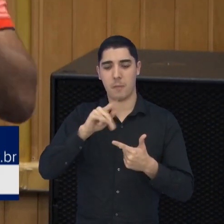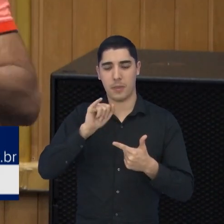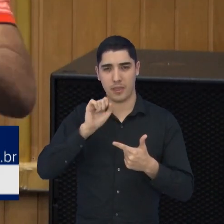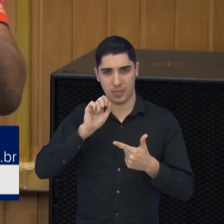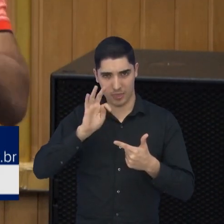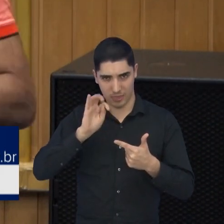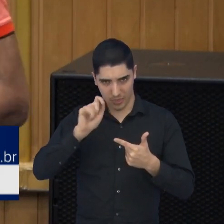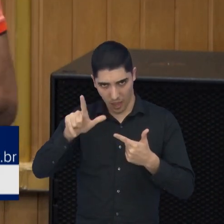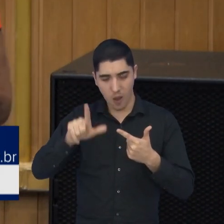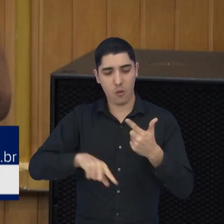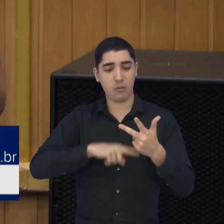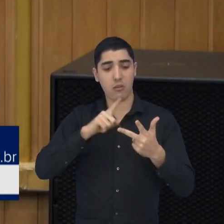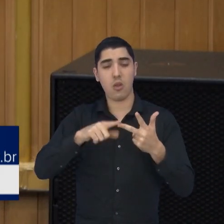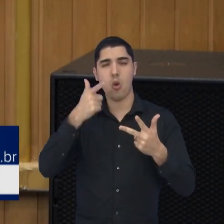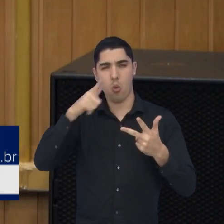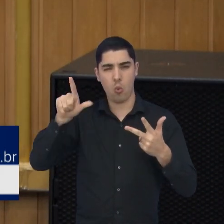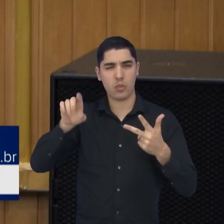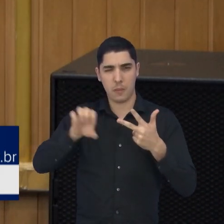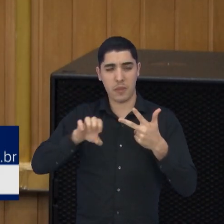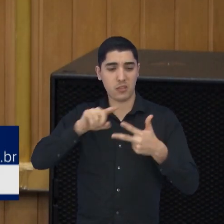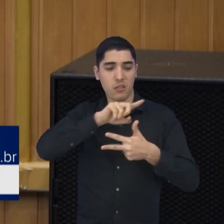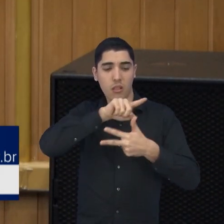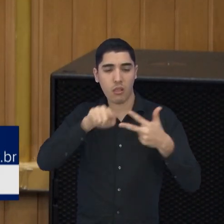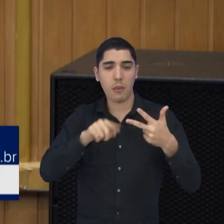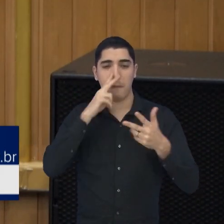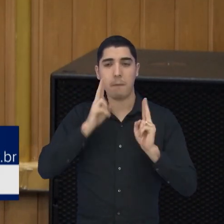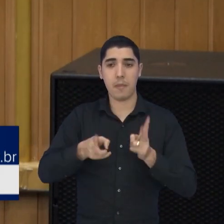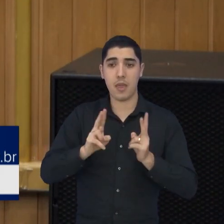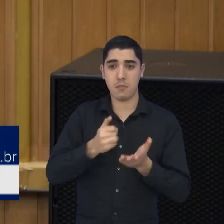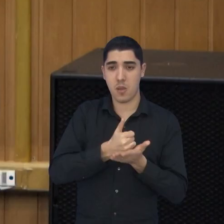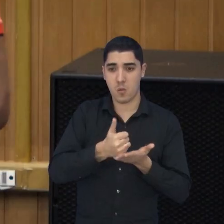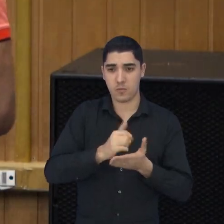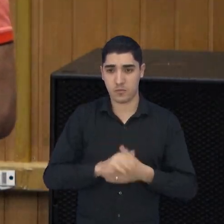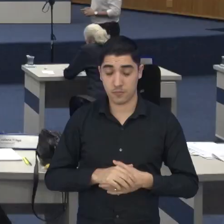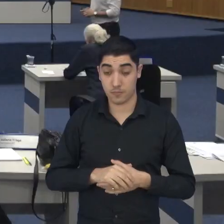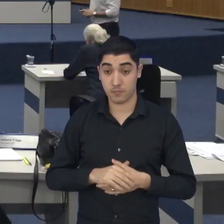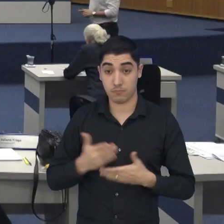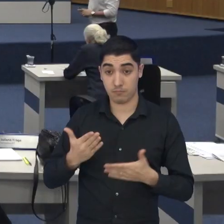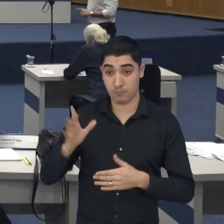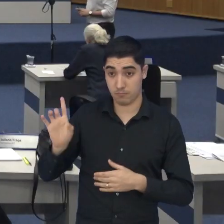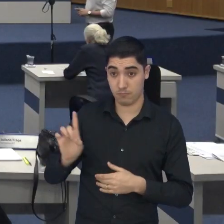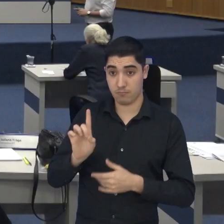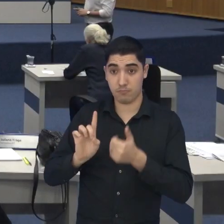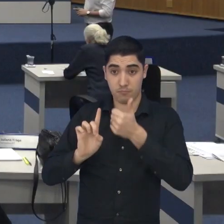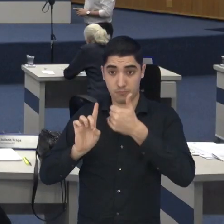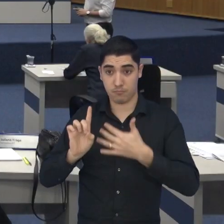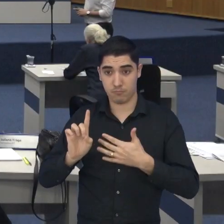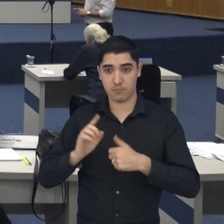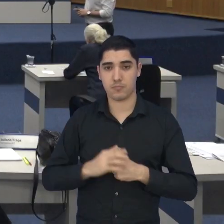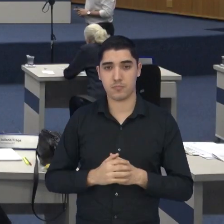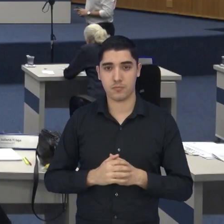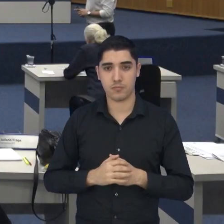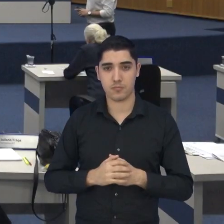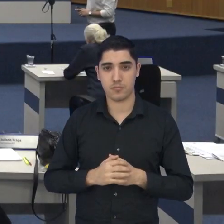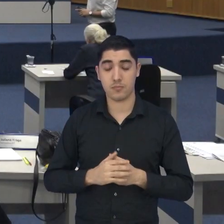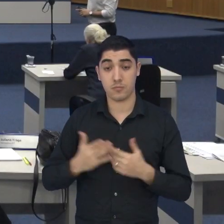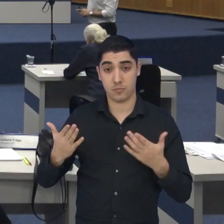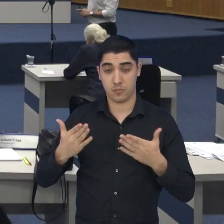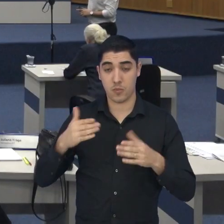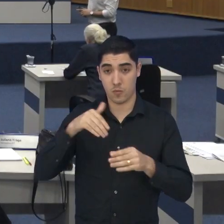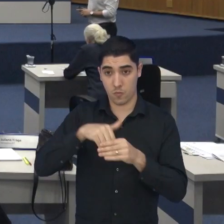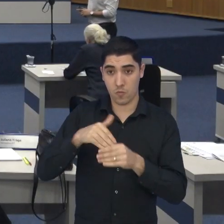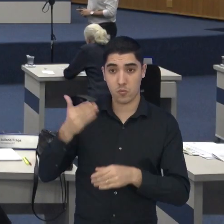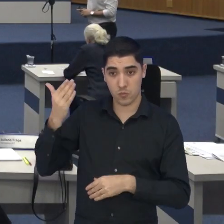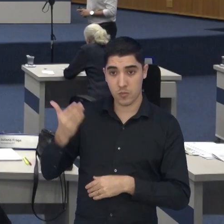de protelação de contrato. Justificativa de voto, vereador Desculpa. Encaminhamento de votação, vereador